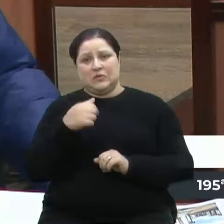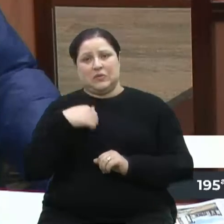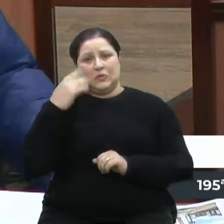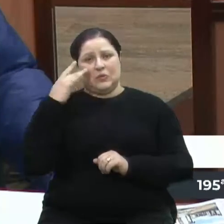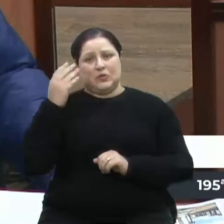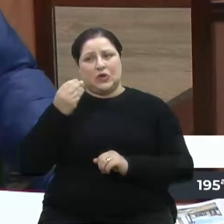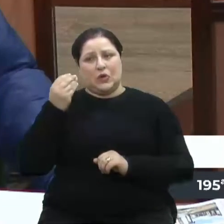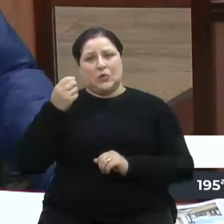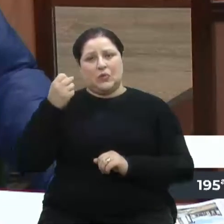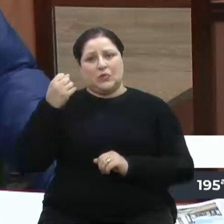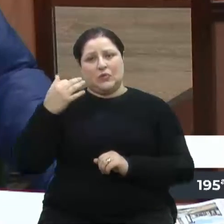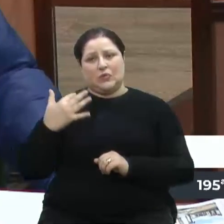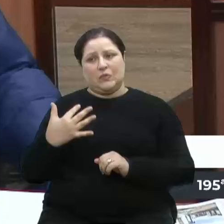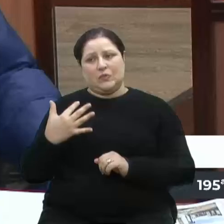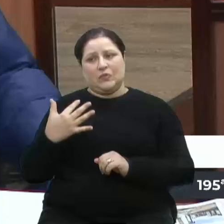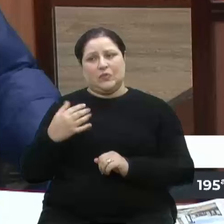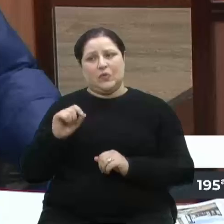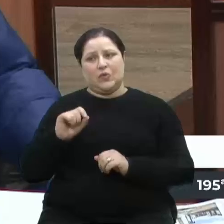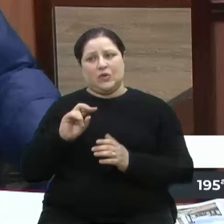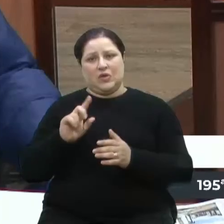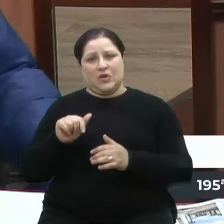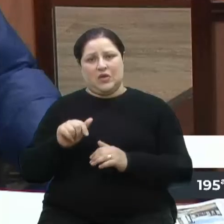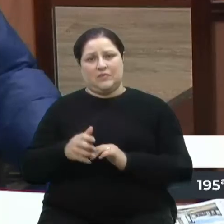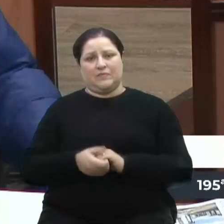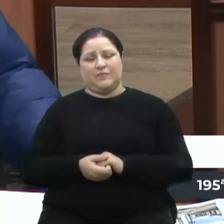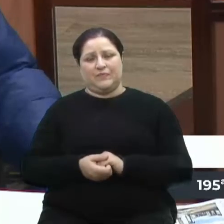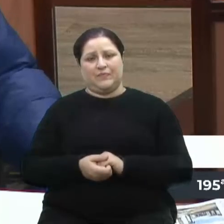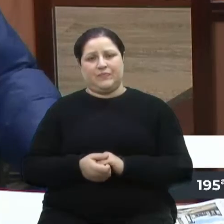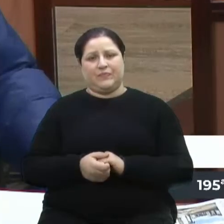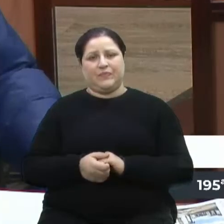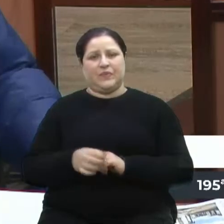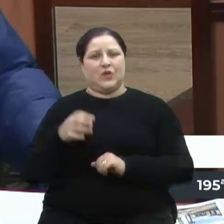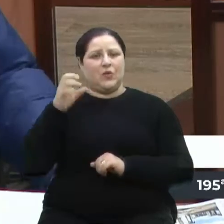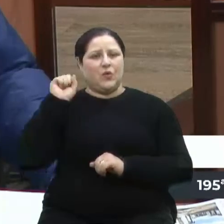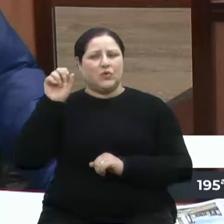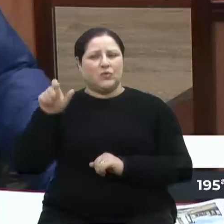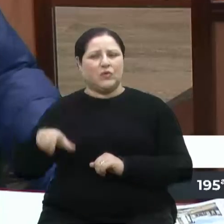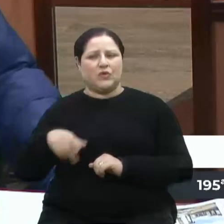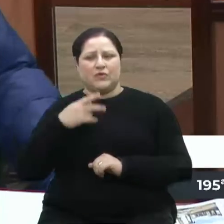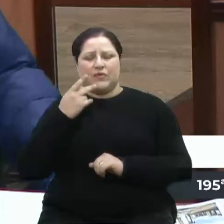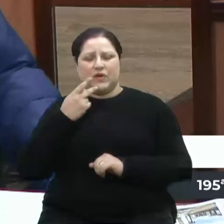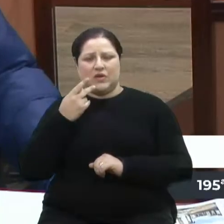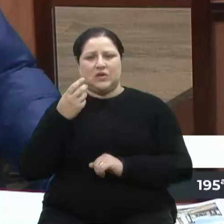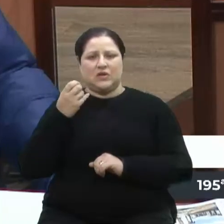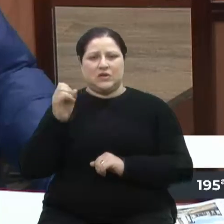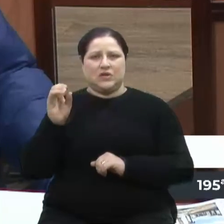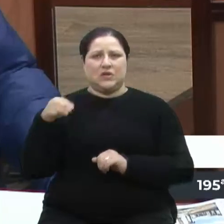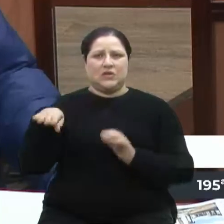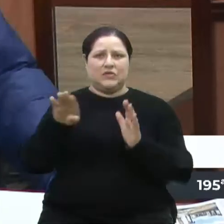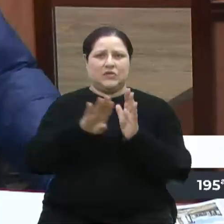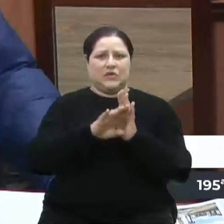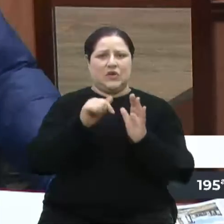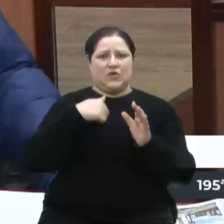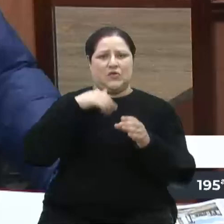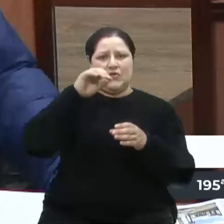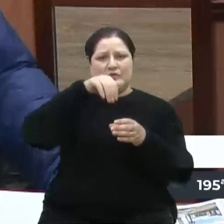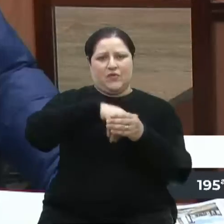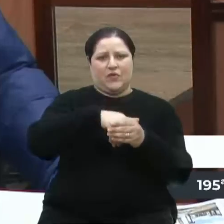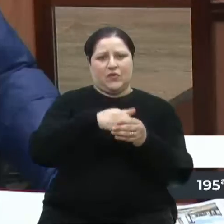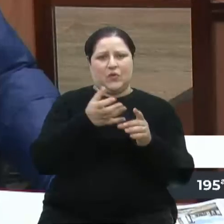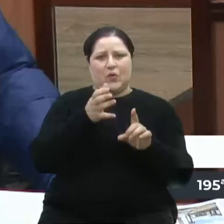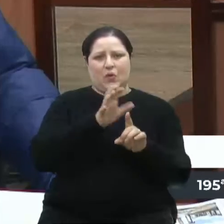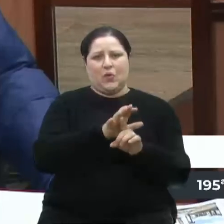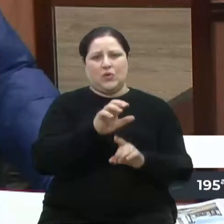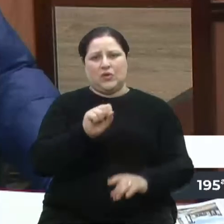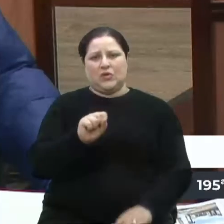Quando eu ouço, desculpa, vereador Renato, mas bem rapidinho só também, quando eu ouço falar que a gente, se vier, eu vou votar contra o subsídio, gente, aqui é uma casa